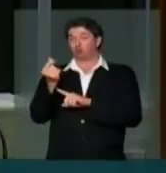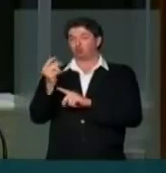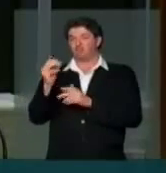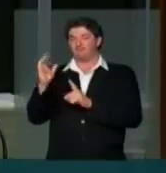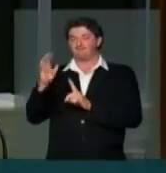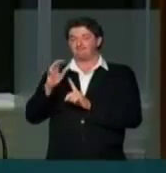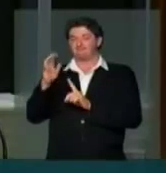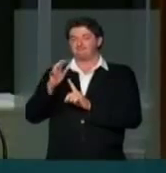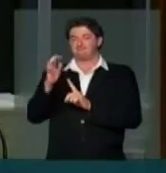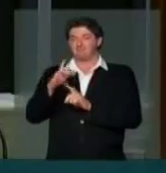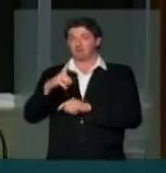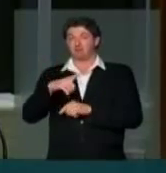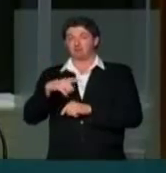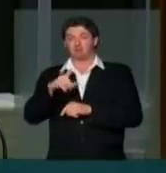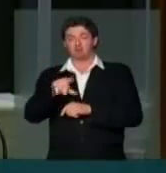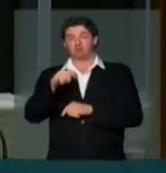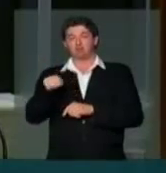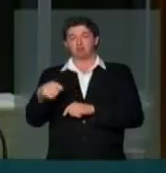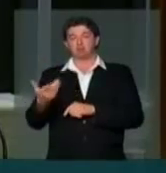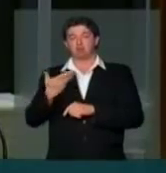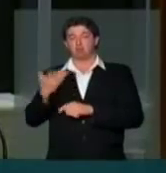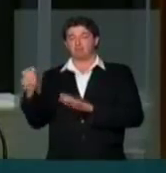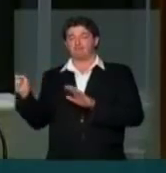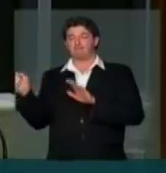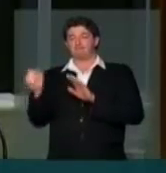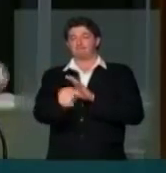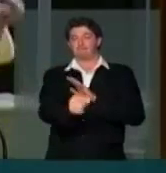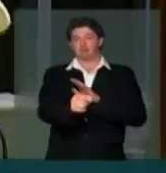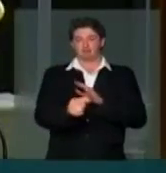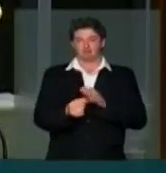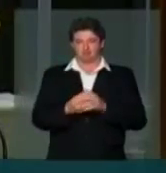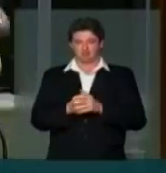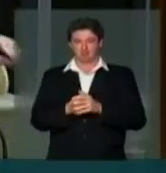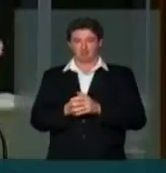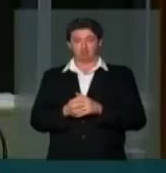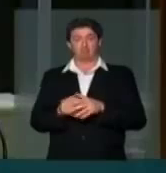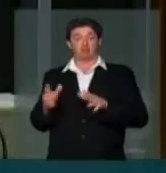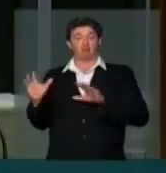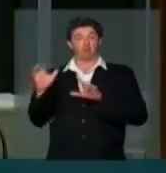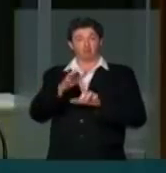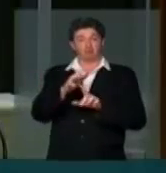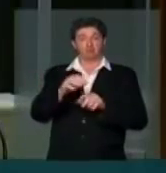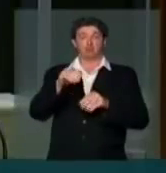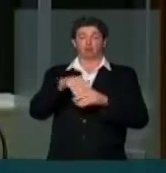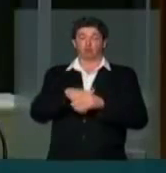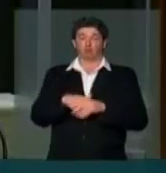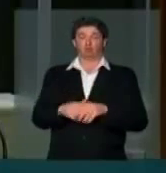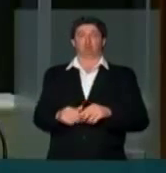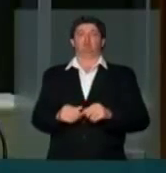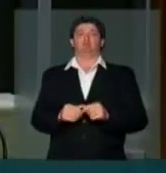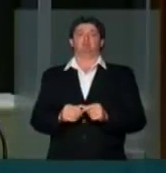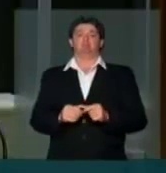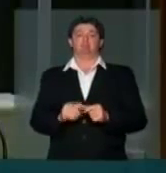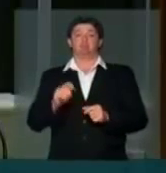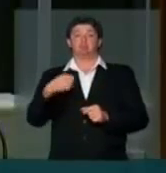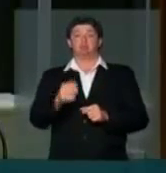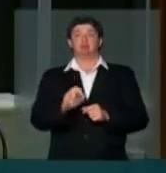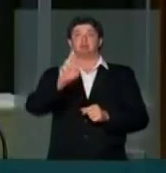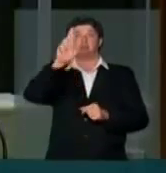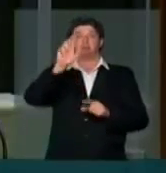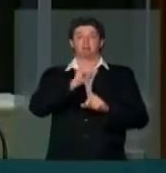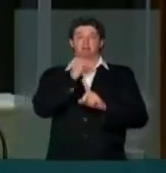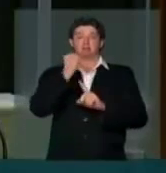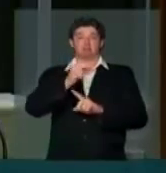econômico para escolher no voto, na interferência do voto, aqueles que vão representar